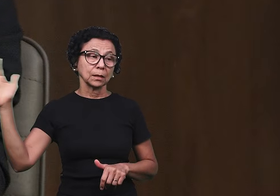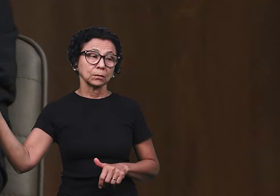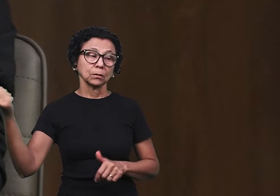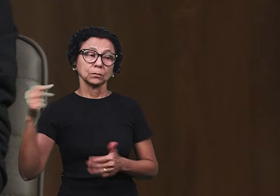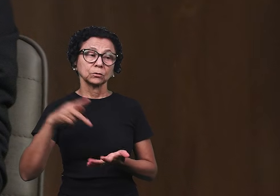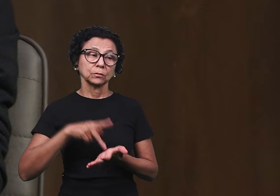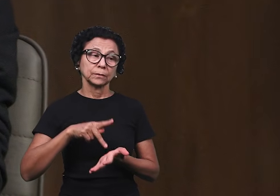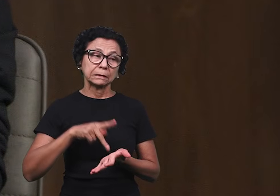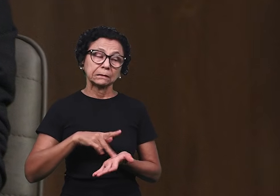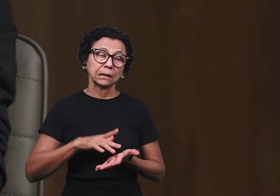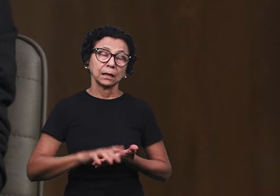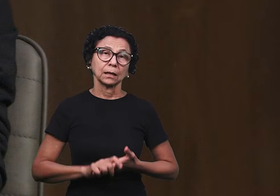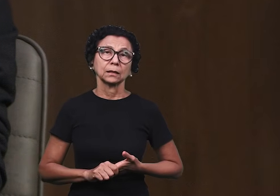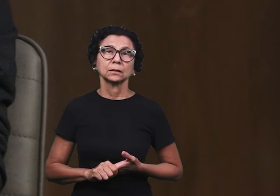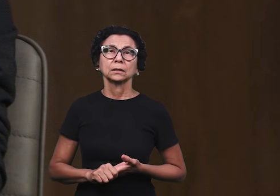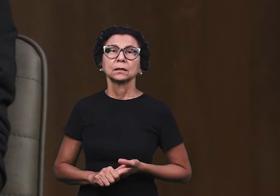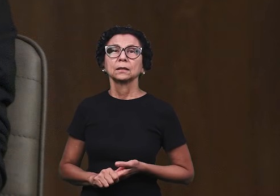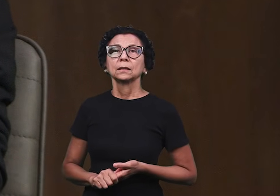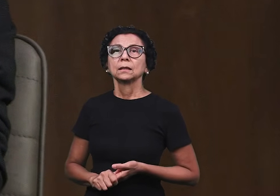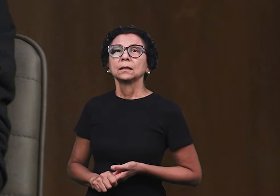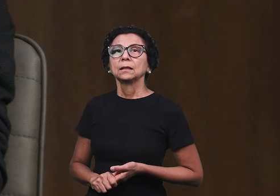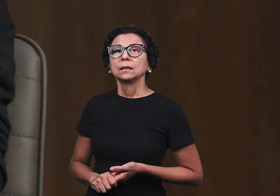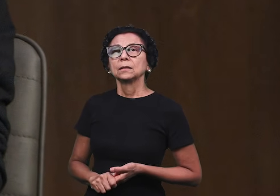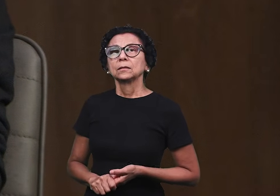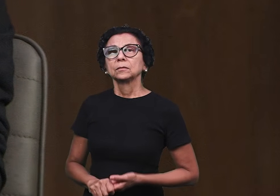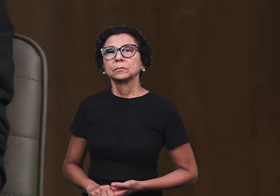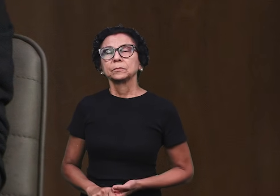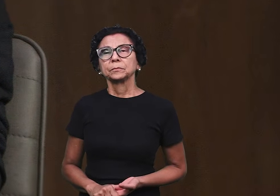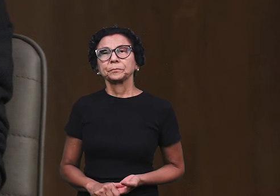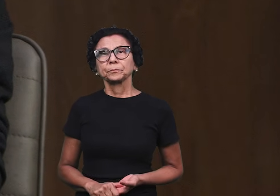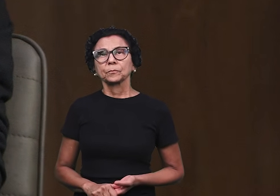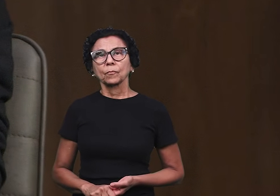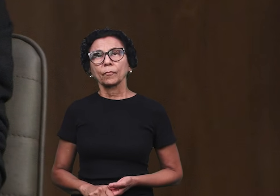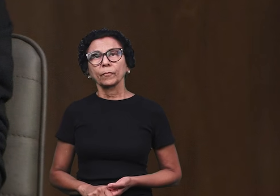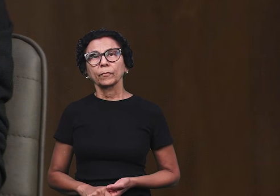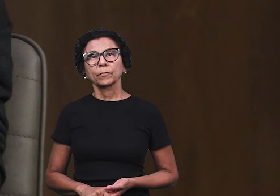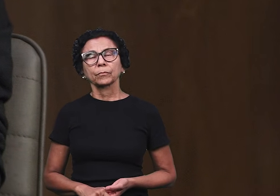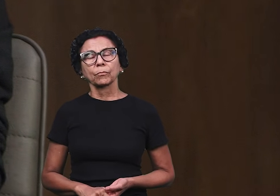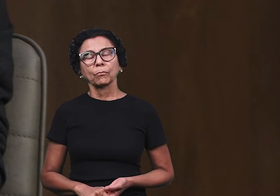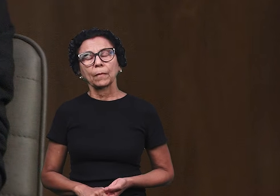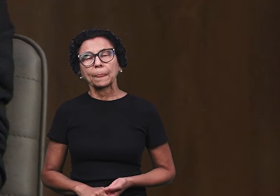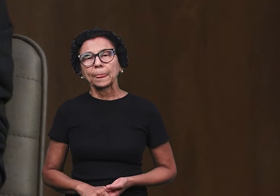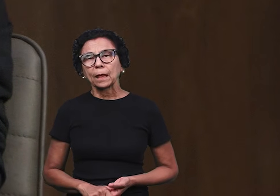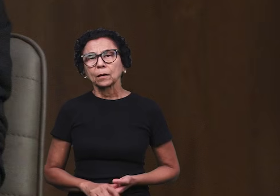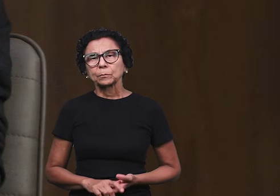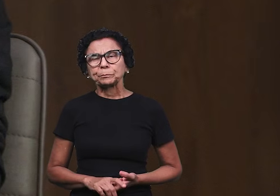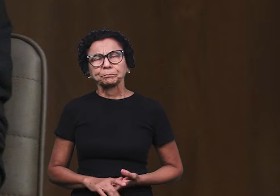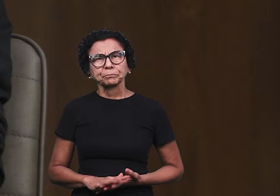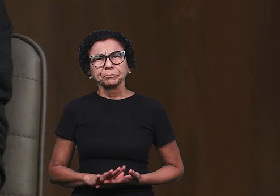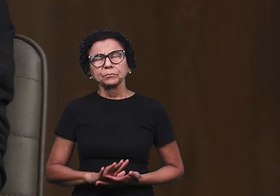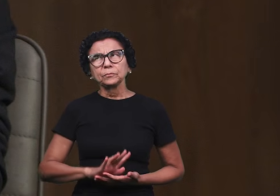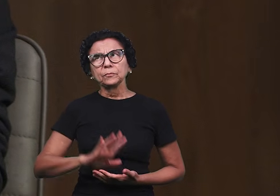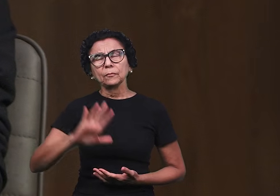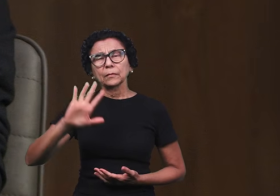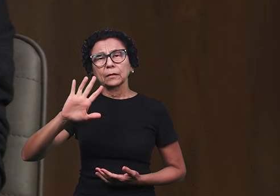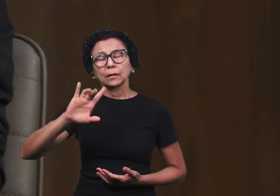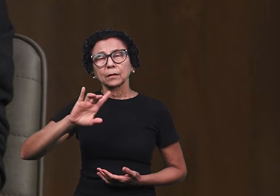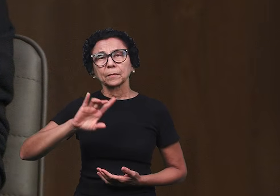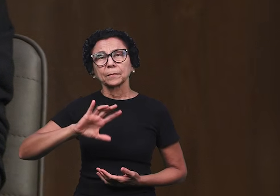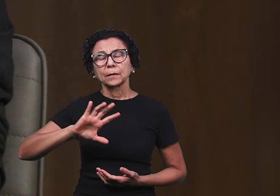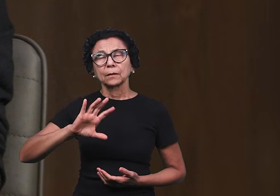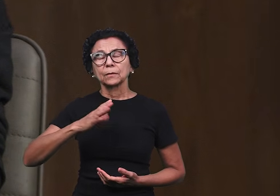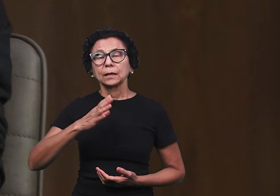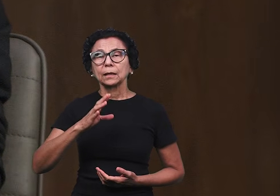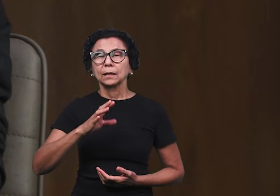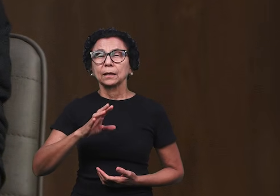é interessante que ele não fala assim, porque Deus procura, porque o Deus de Abraão, o Deus de Jacó, o Deus